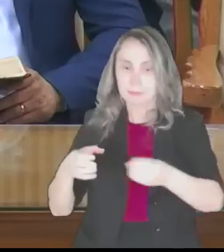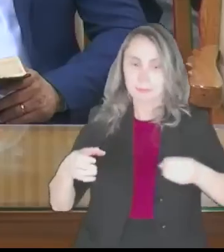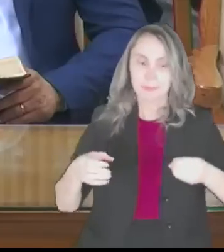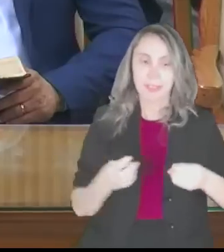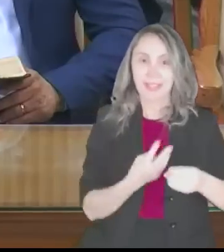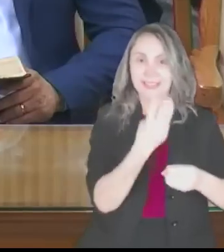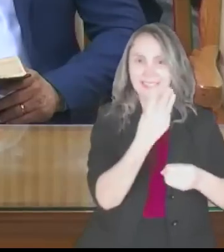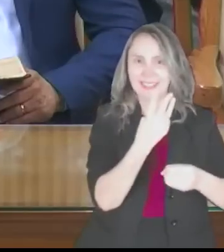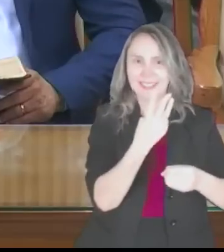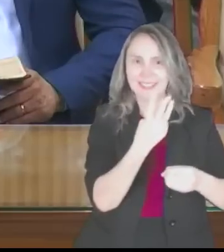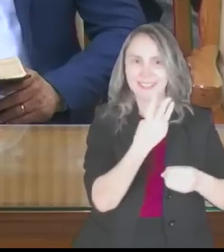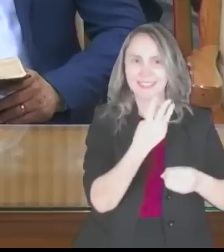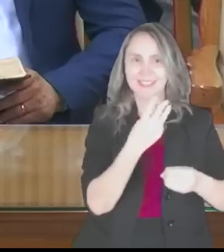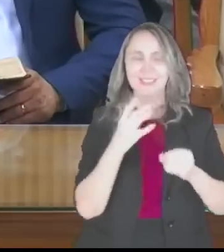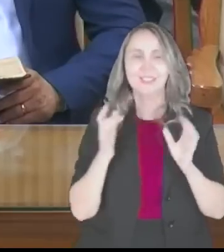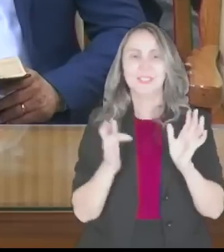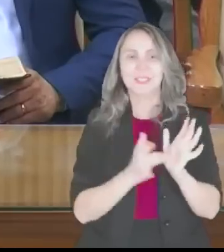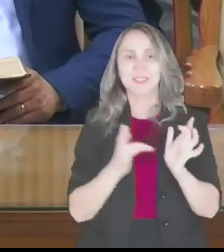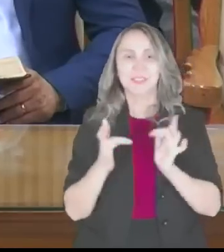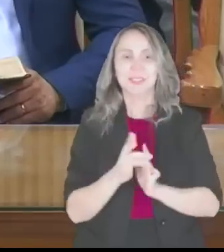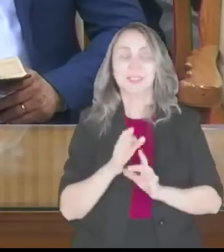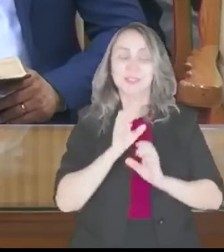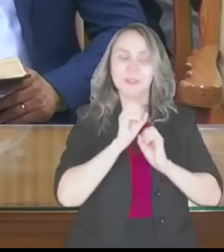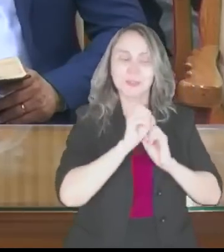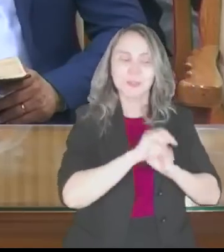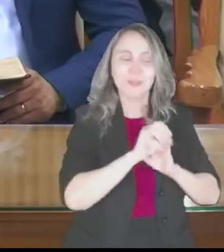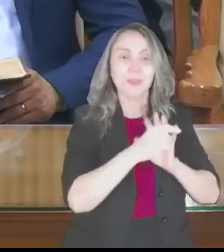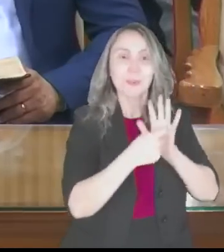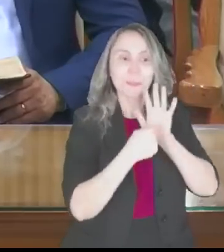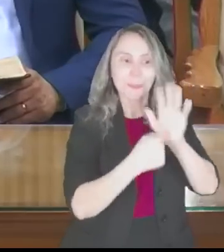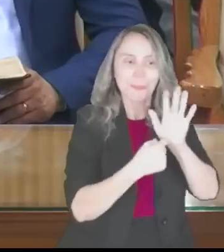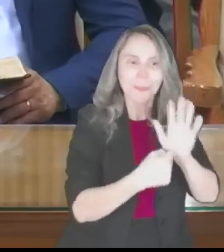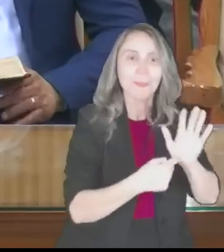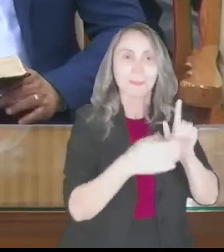Quem eram os 3 que Jesus revelava coisas? Quem eram os 3?